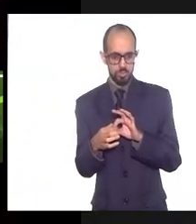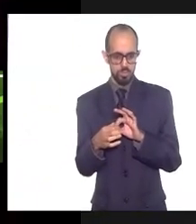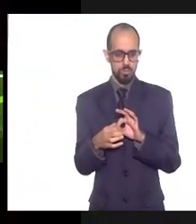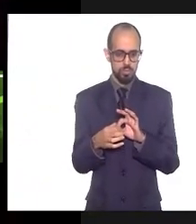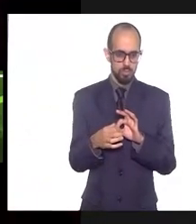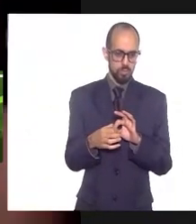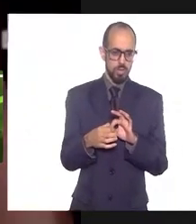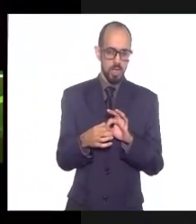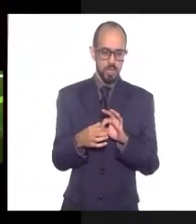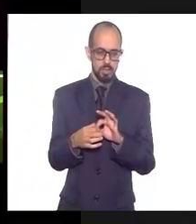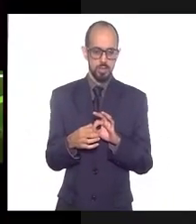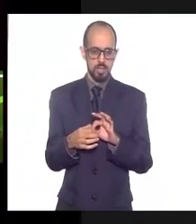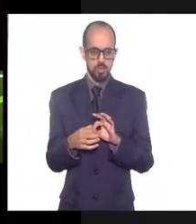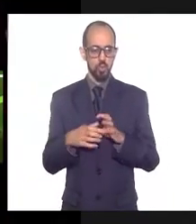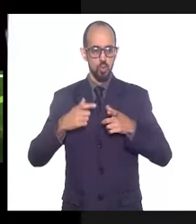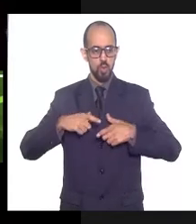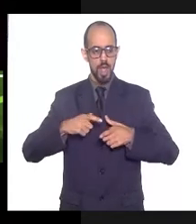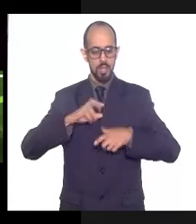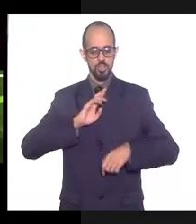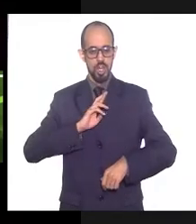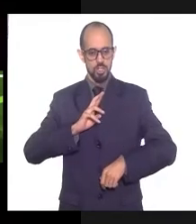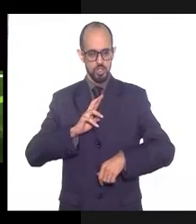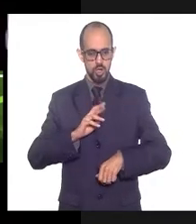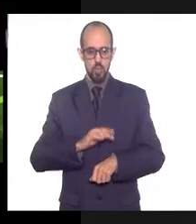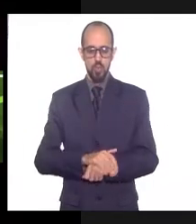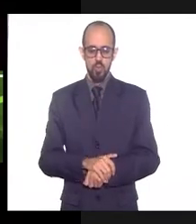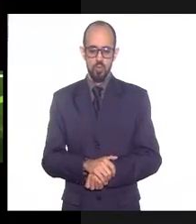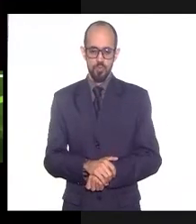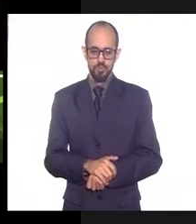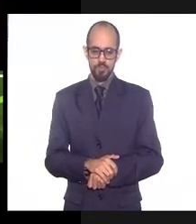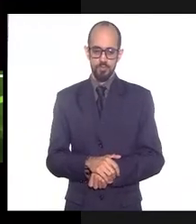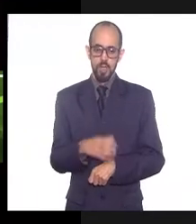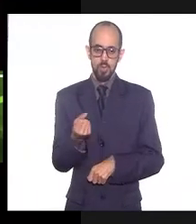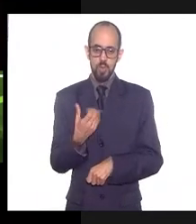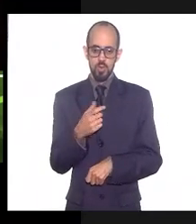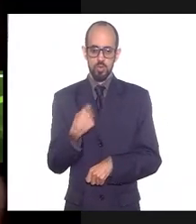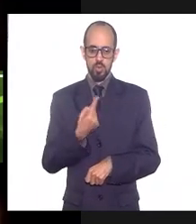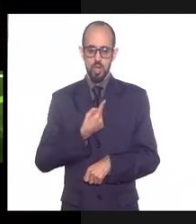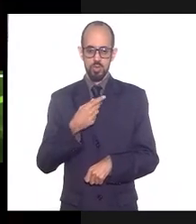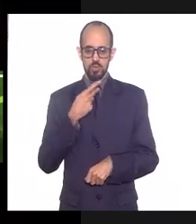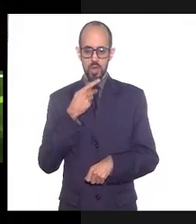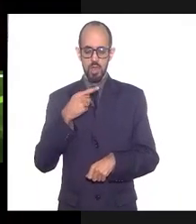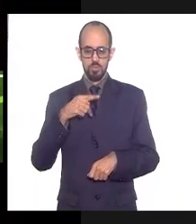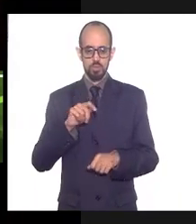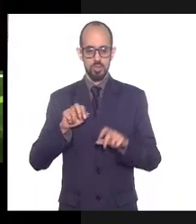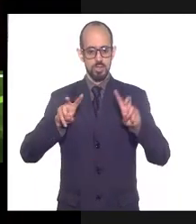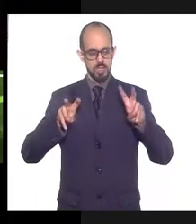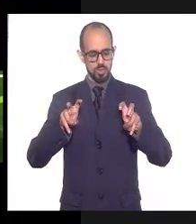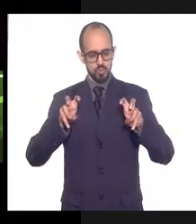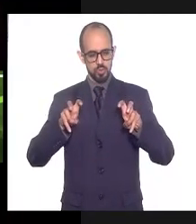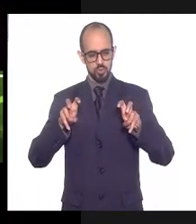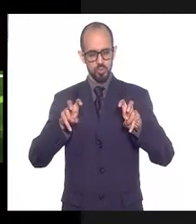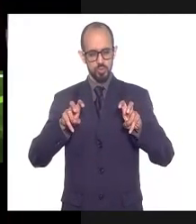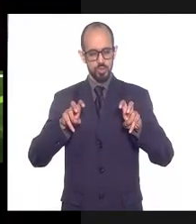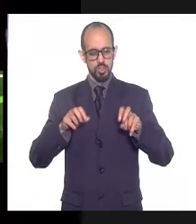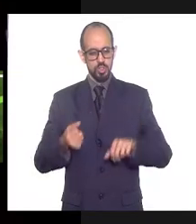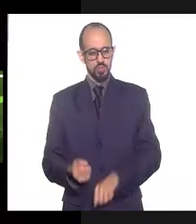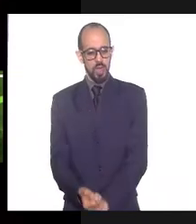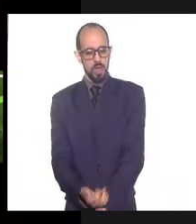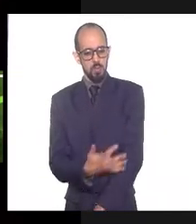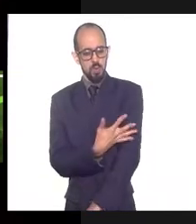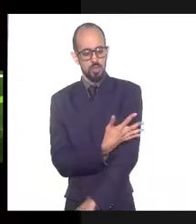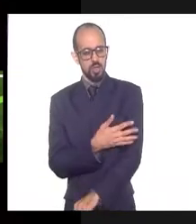num templo religioso. Então, quando a gente fala dessas coisas, a gente fica, além de emocionado,